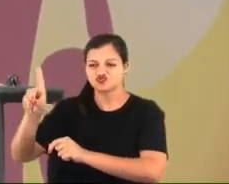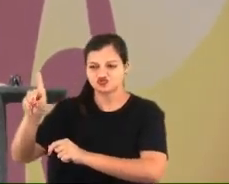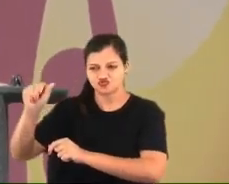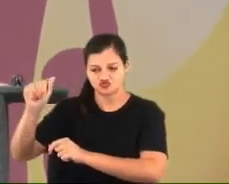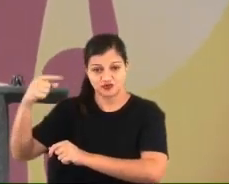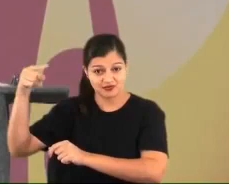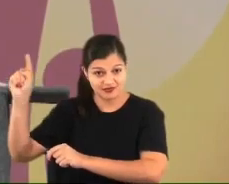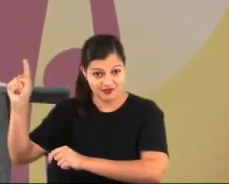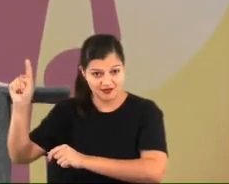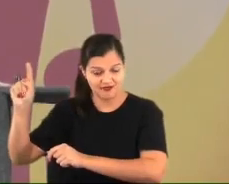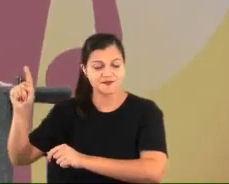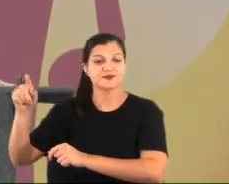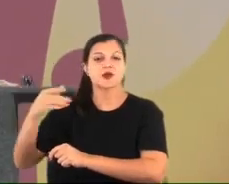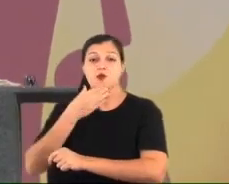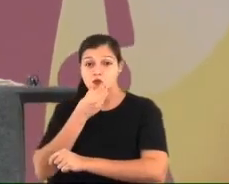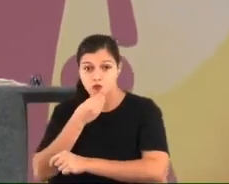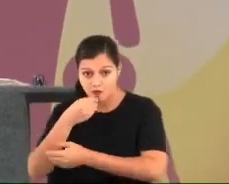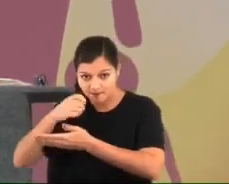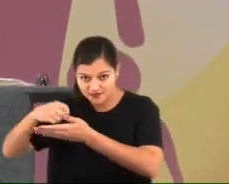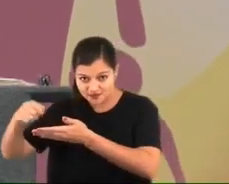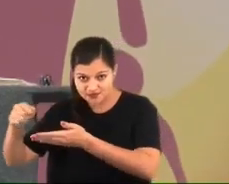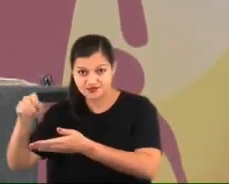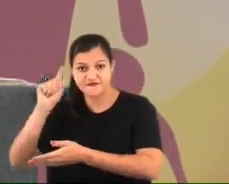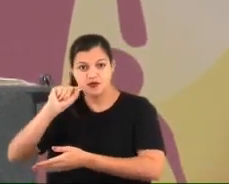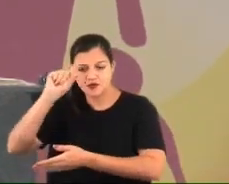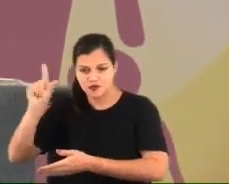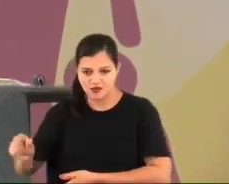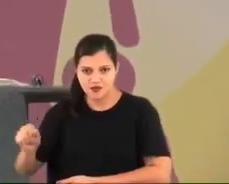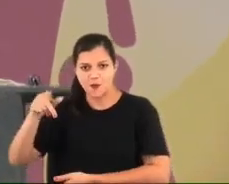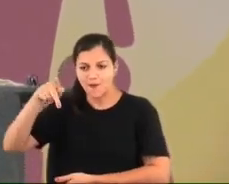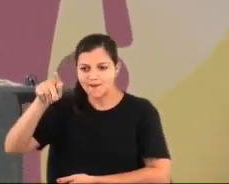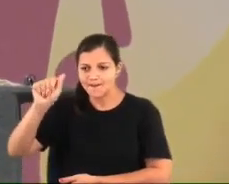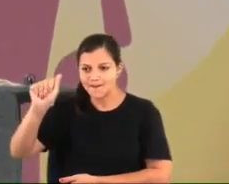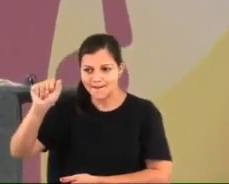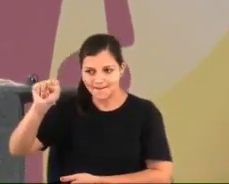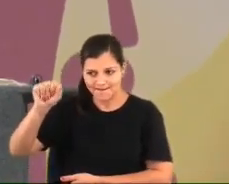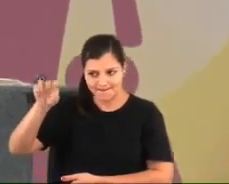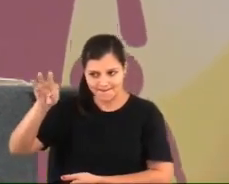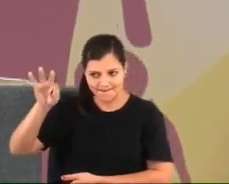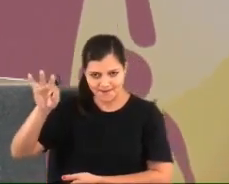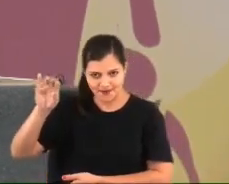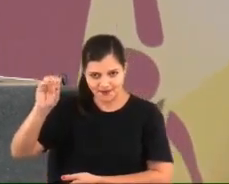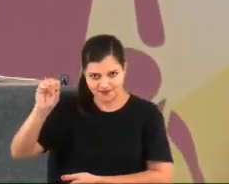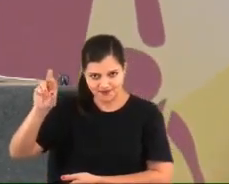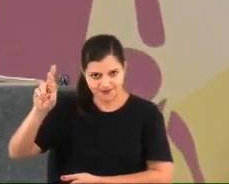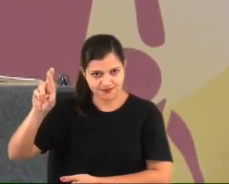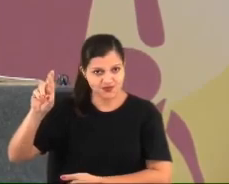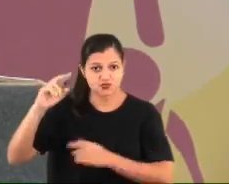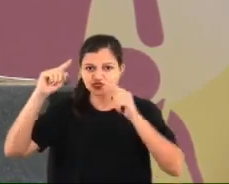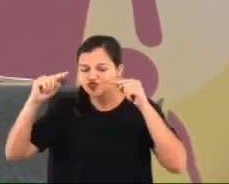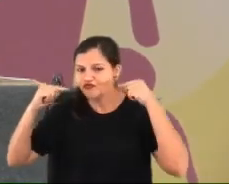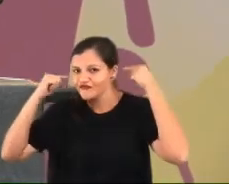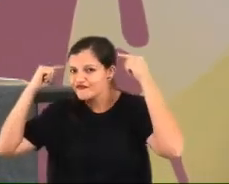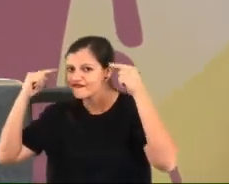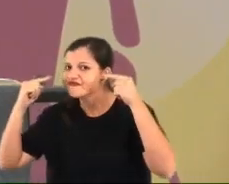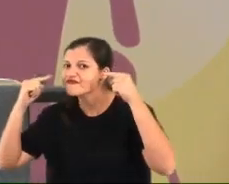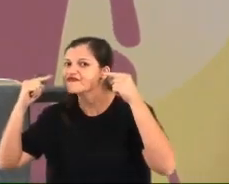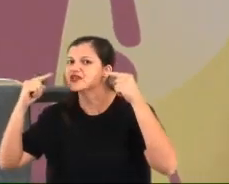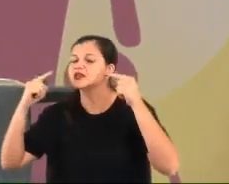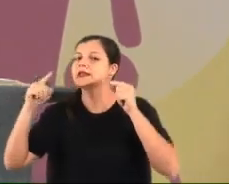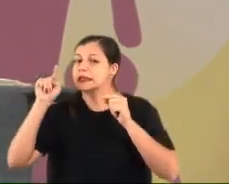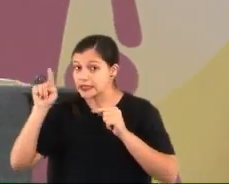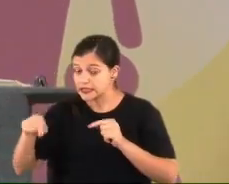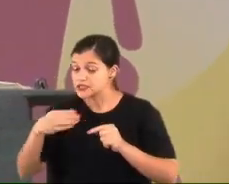inspirado na palavra e no amor de Deus e naquilo que Deus era para ele. Tempos